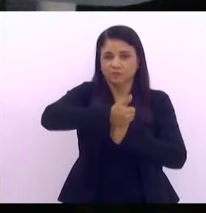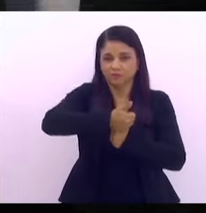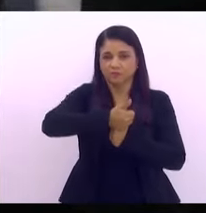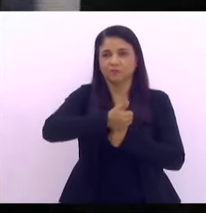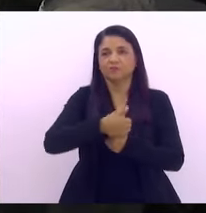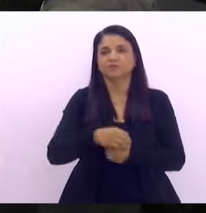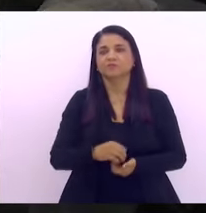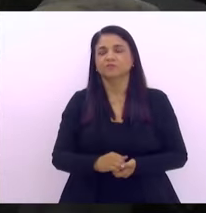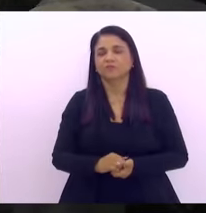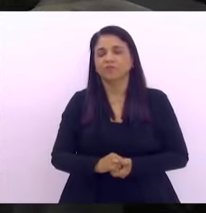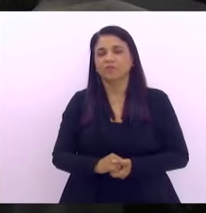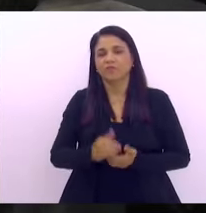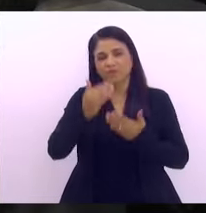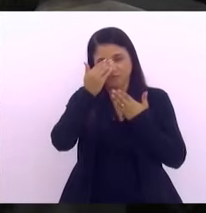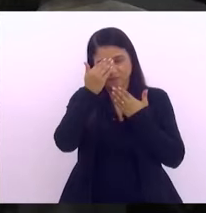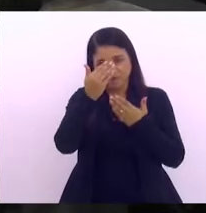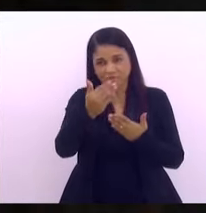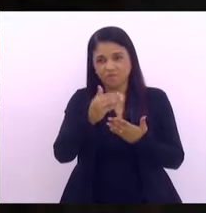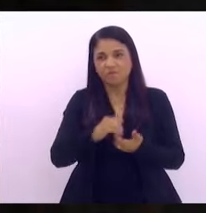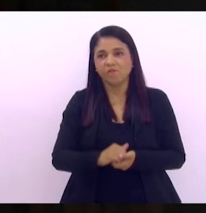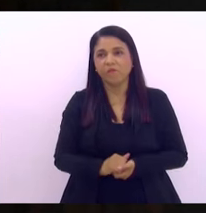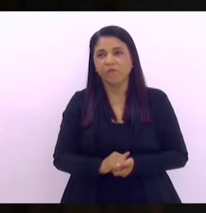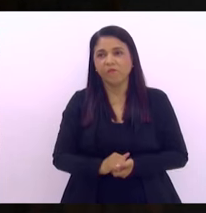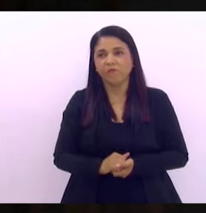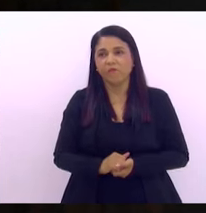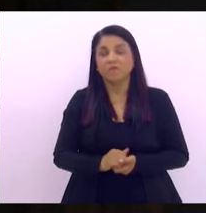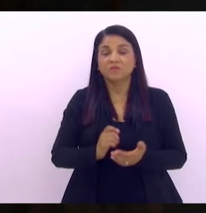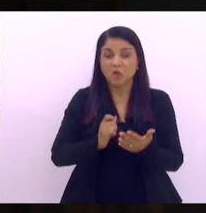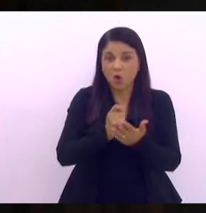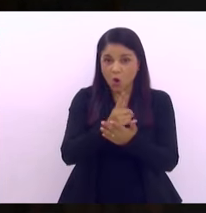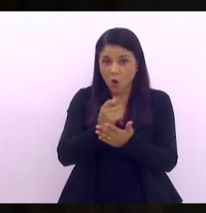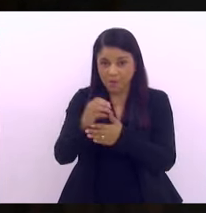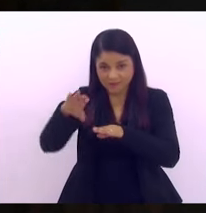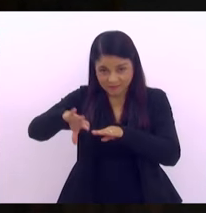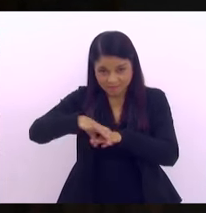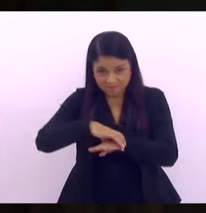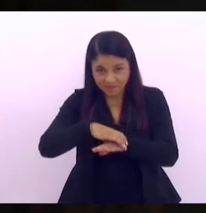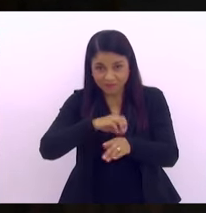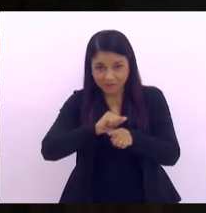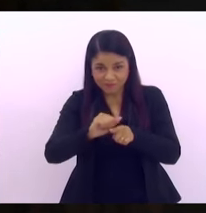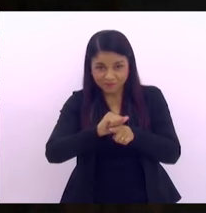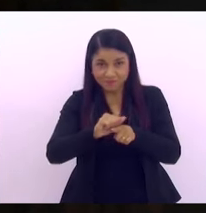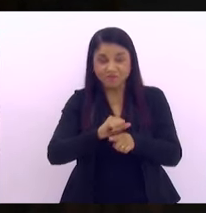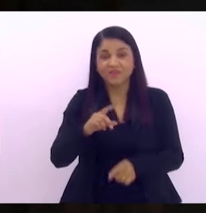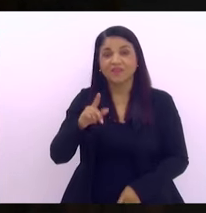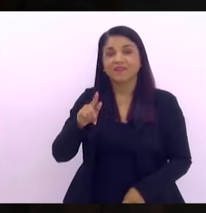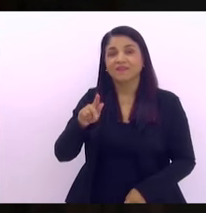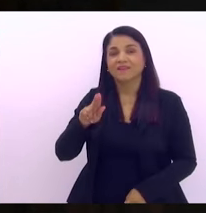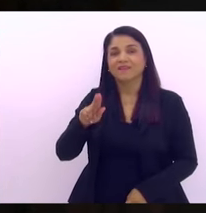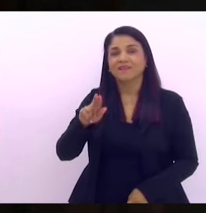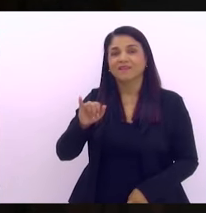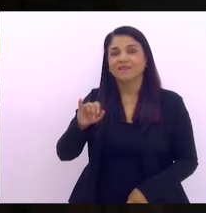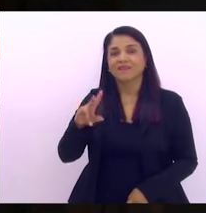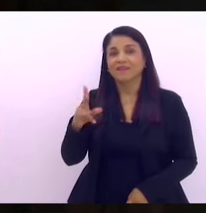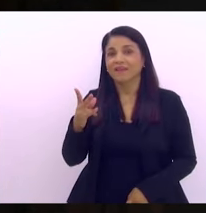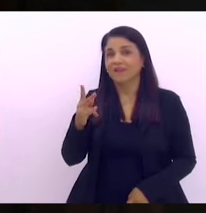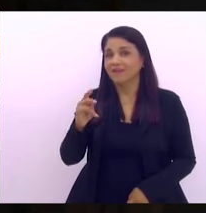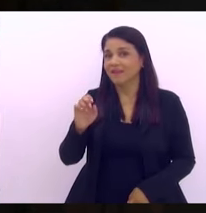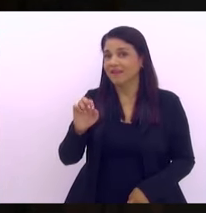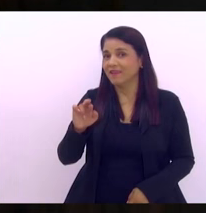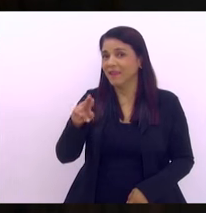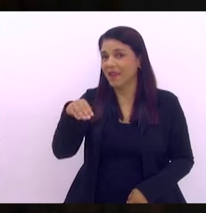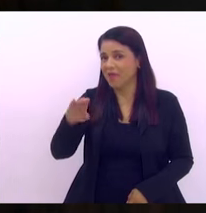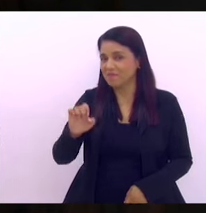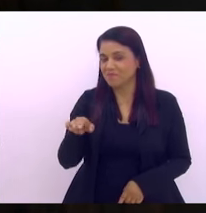substitutivo. Muito obrigado. Quem quiser comprar sapato, Guilherme De Laroli está aí, tá, gente? experimenta como ninguém. Depois eu